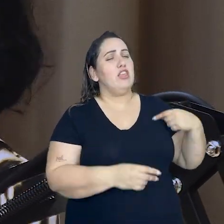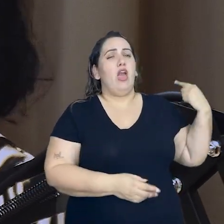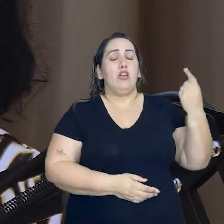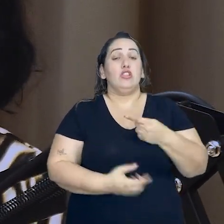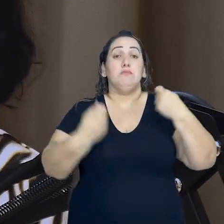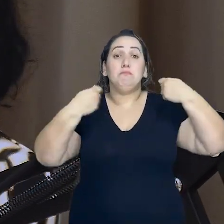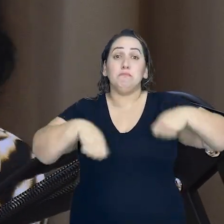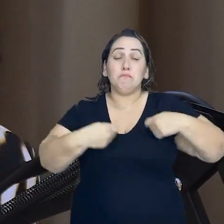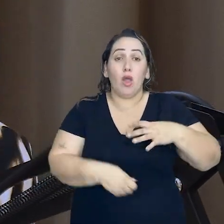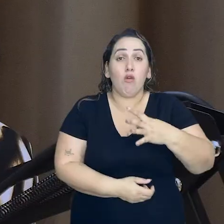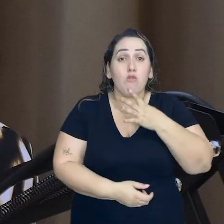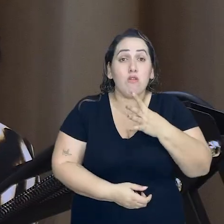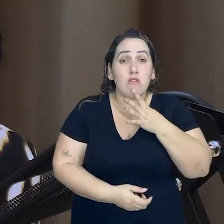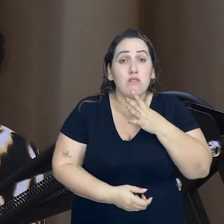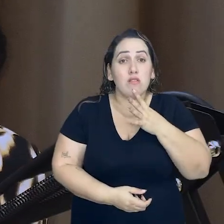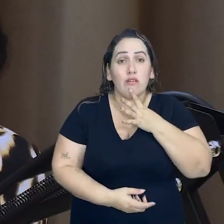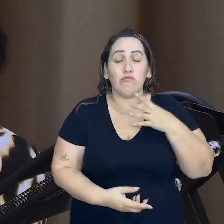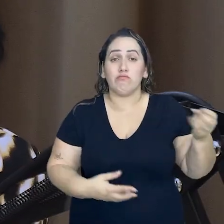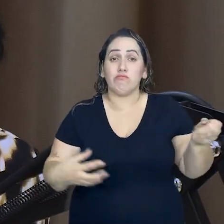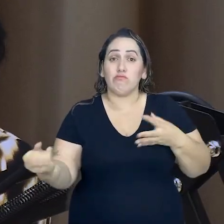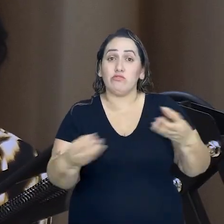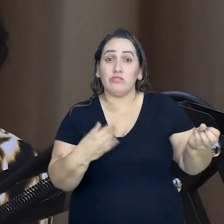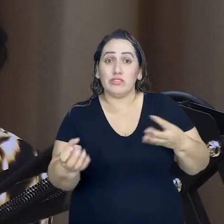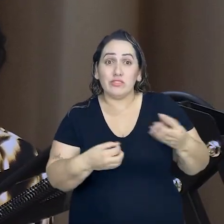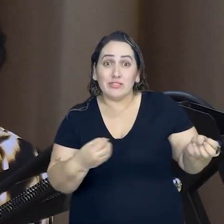as inovações